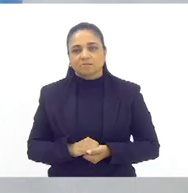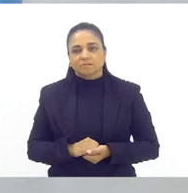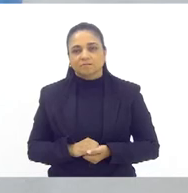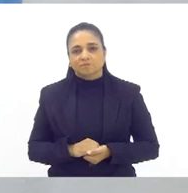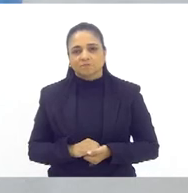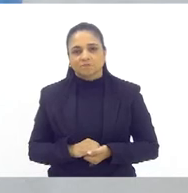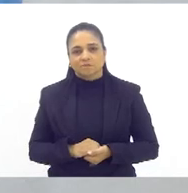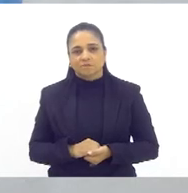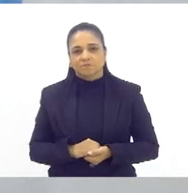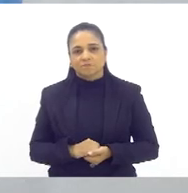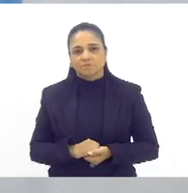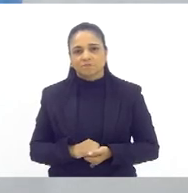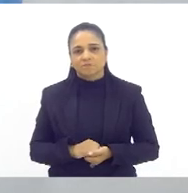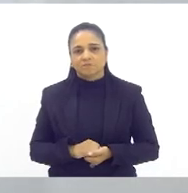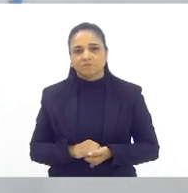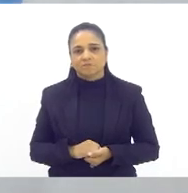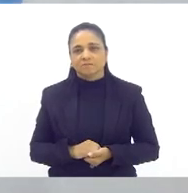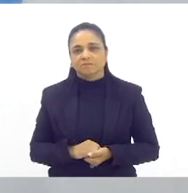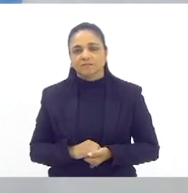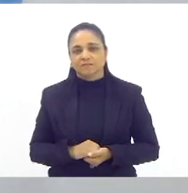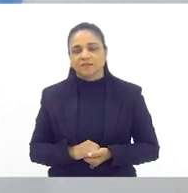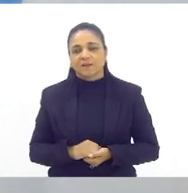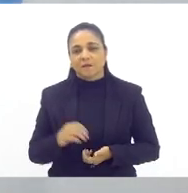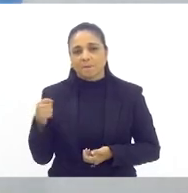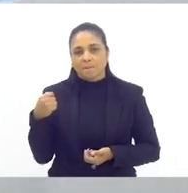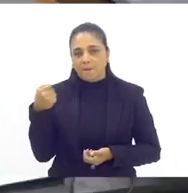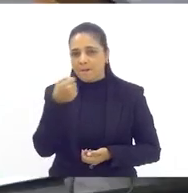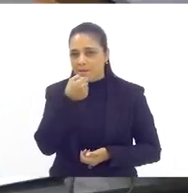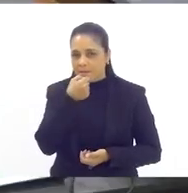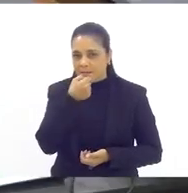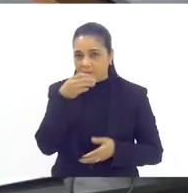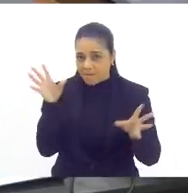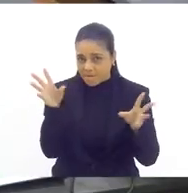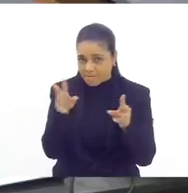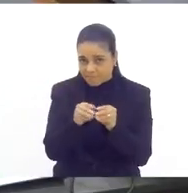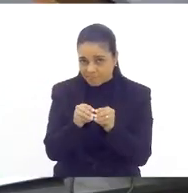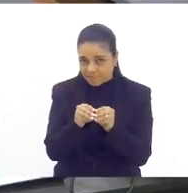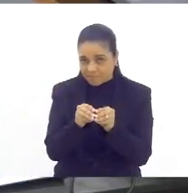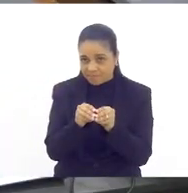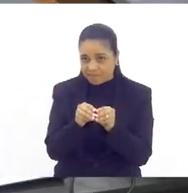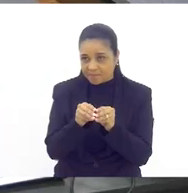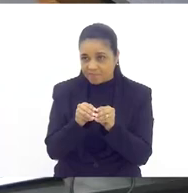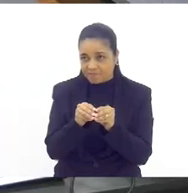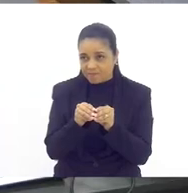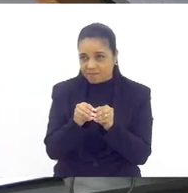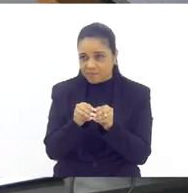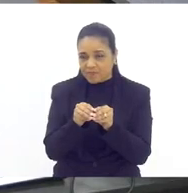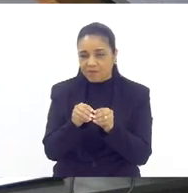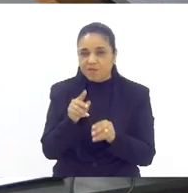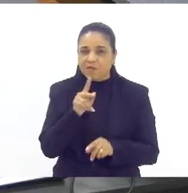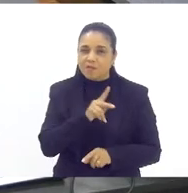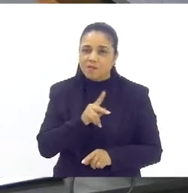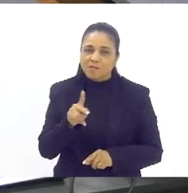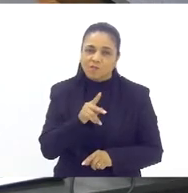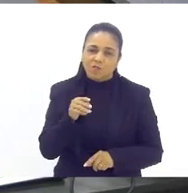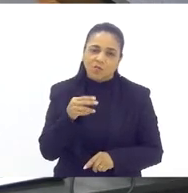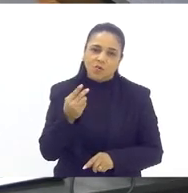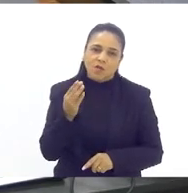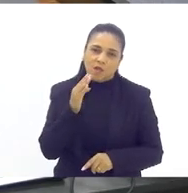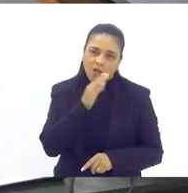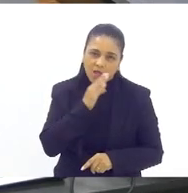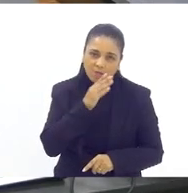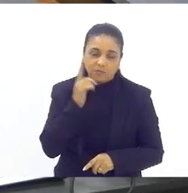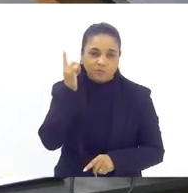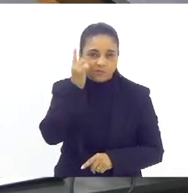assim né Frank a palavra que para finalizar né com o professor bem rápido só não tinha porque o deputado